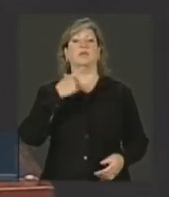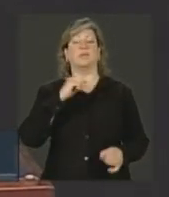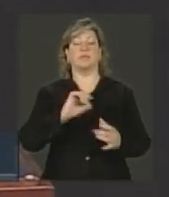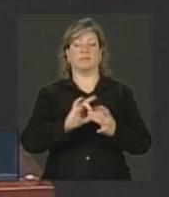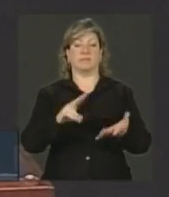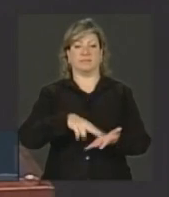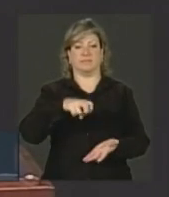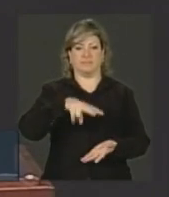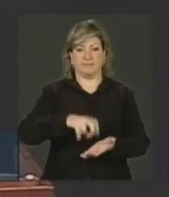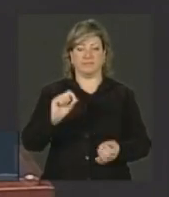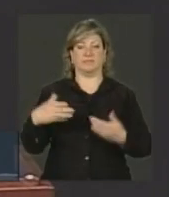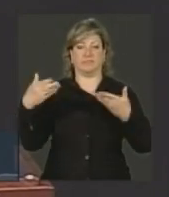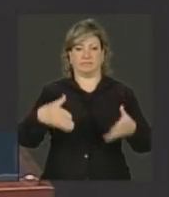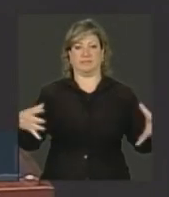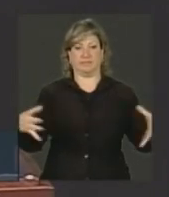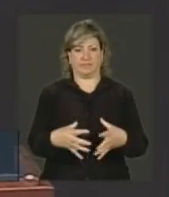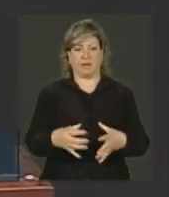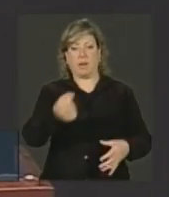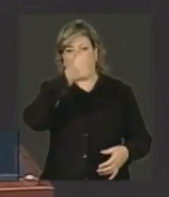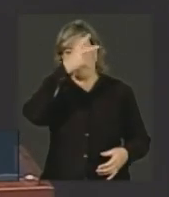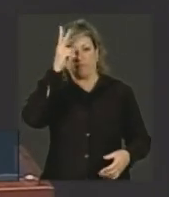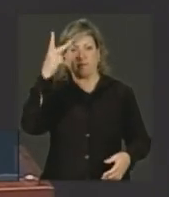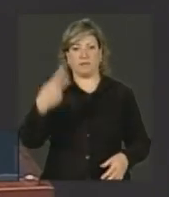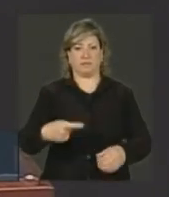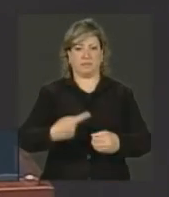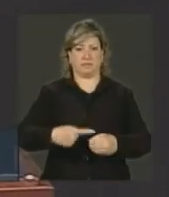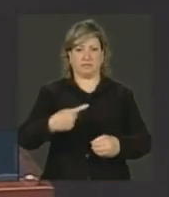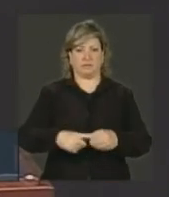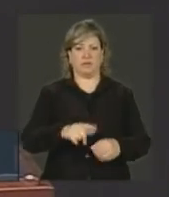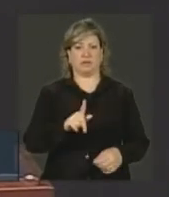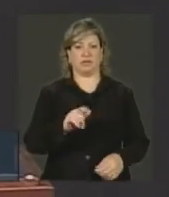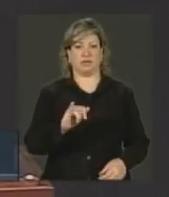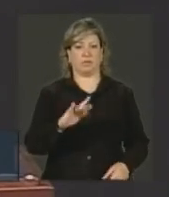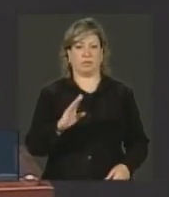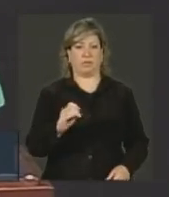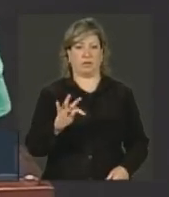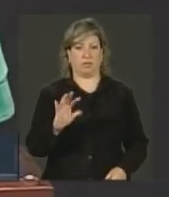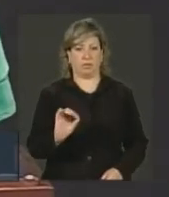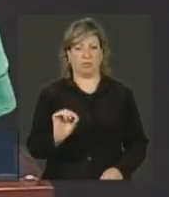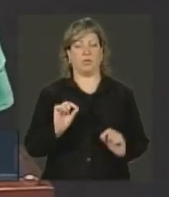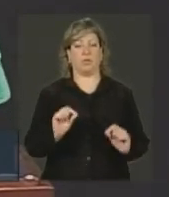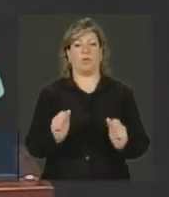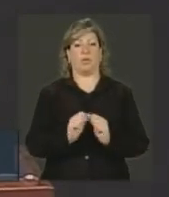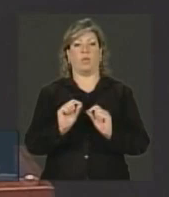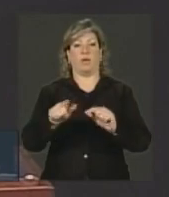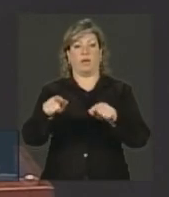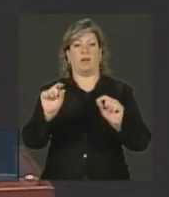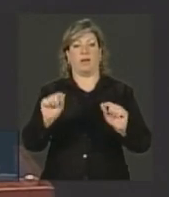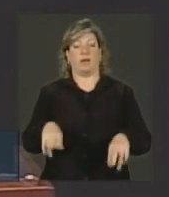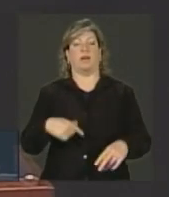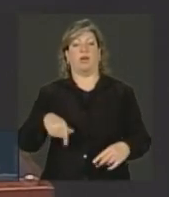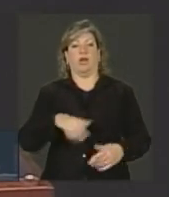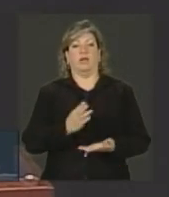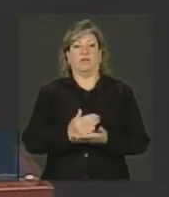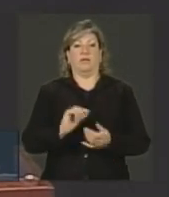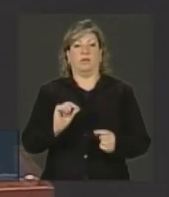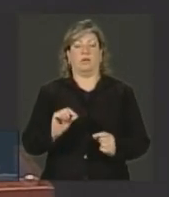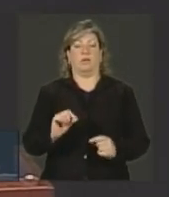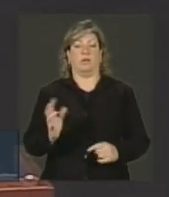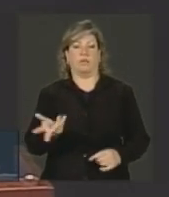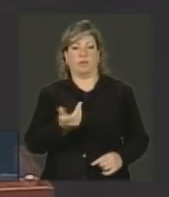pertencer, o prefeito da cidade, Gilberto Kassab, com quem partilhamos o vitorioso projeto da região